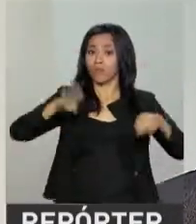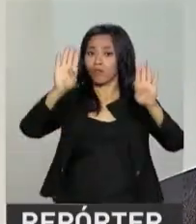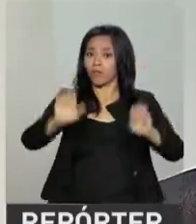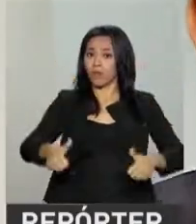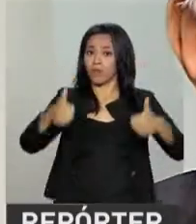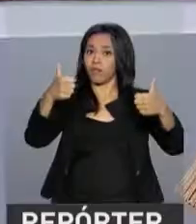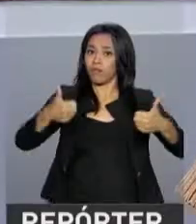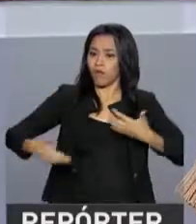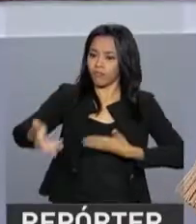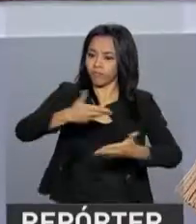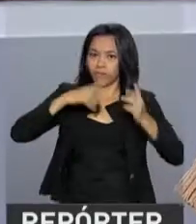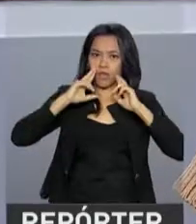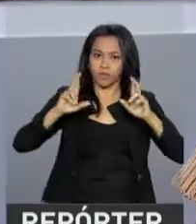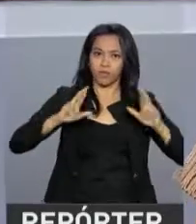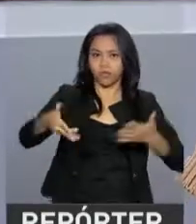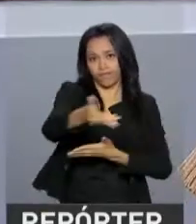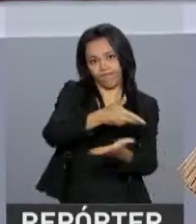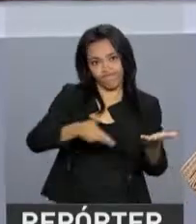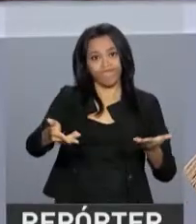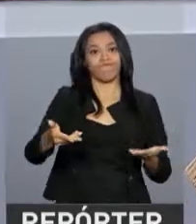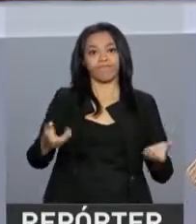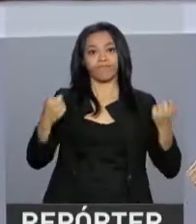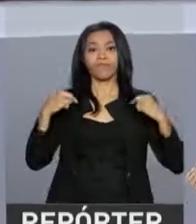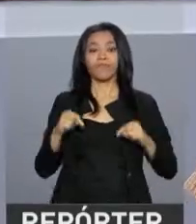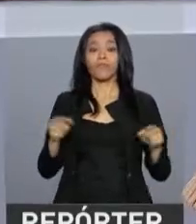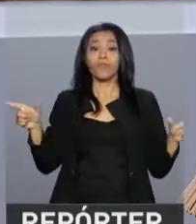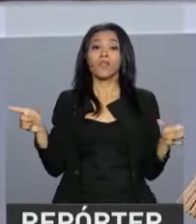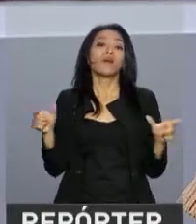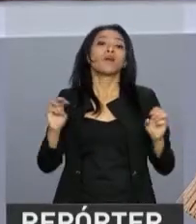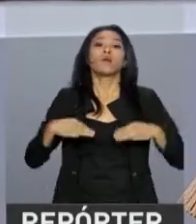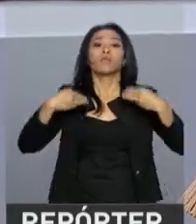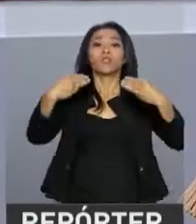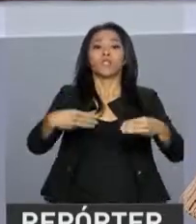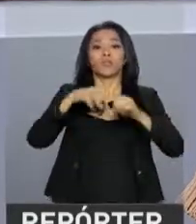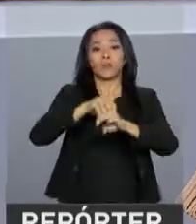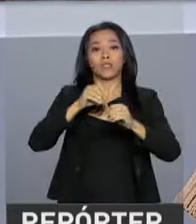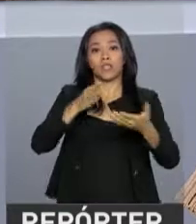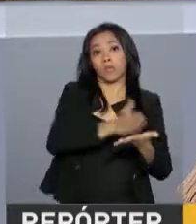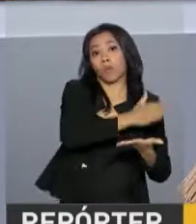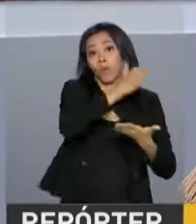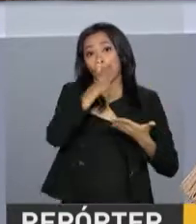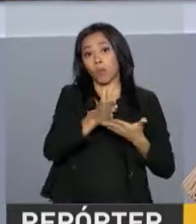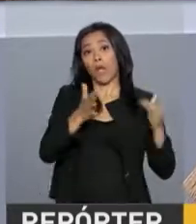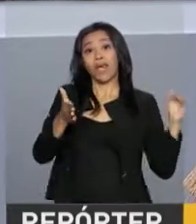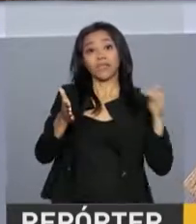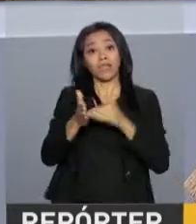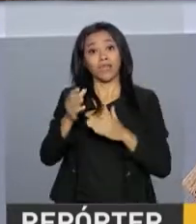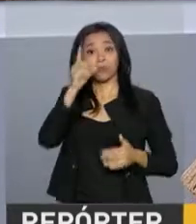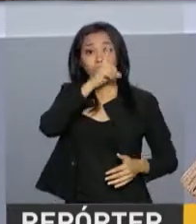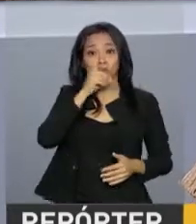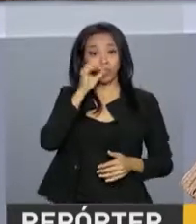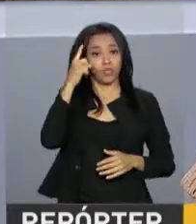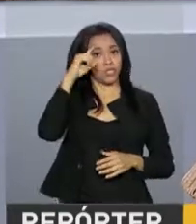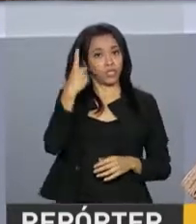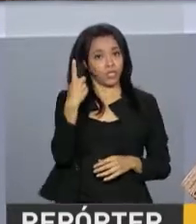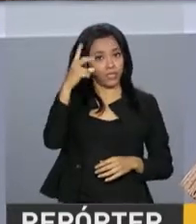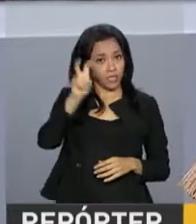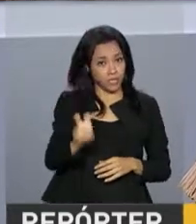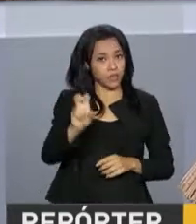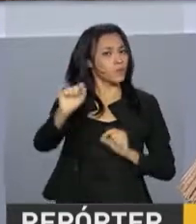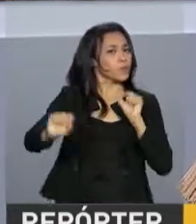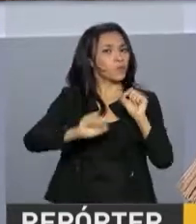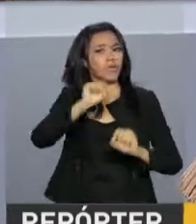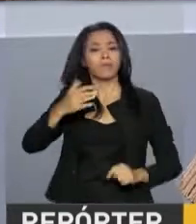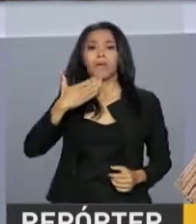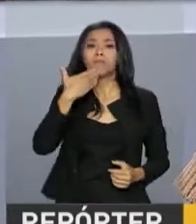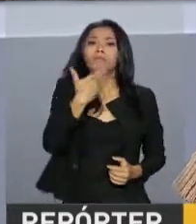plural o ministério da educação prorrogou até o próximo domingo dia 15 de abril o prazo para pedir